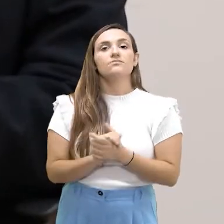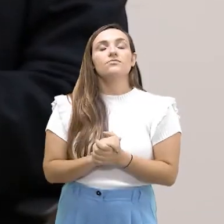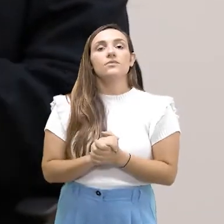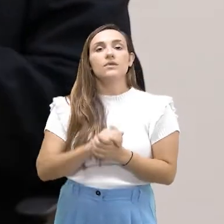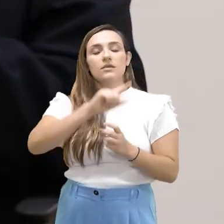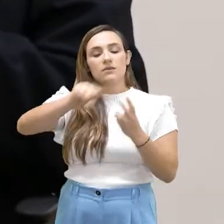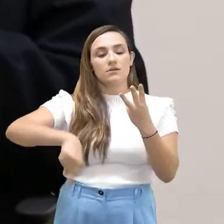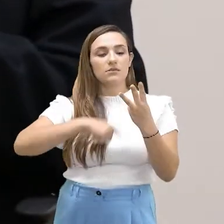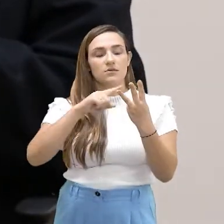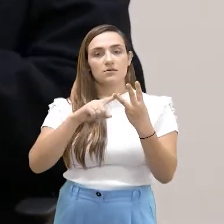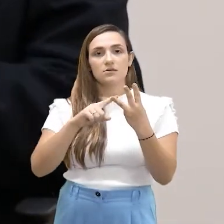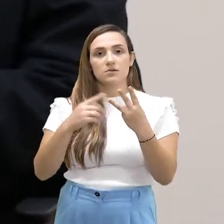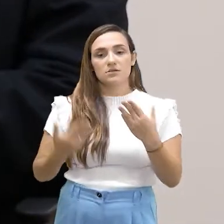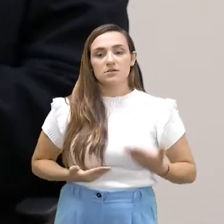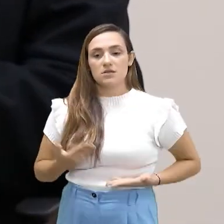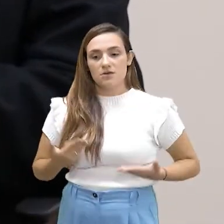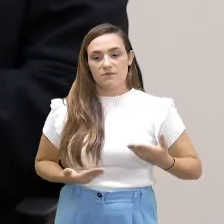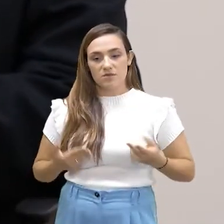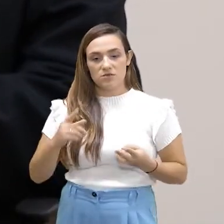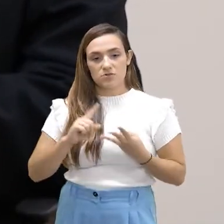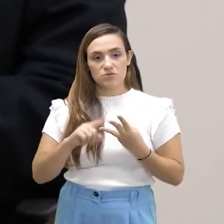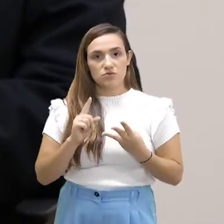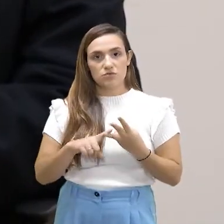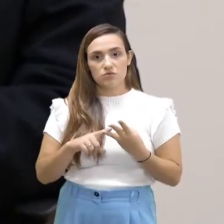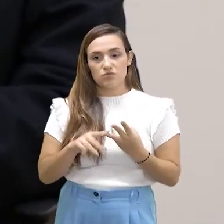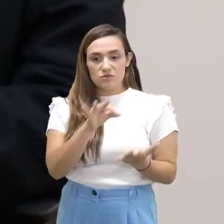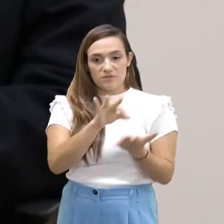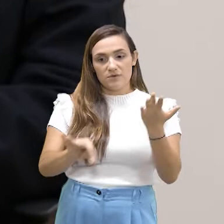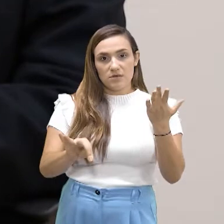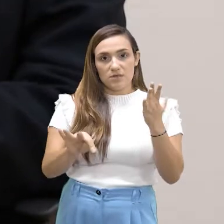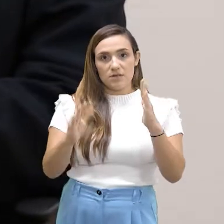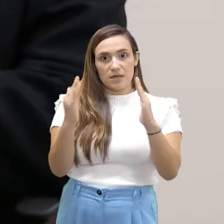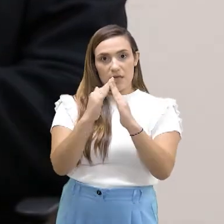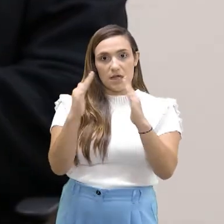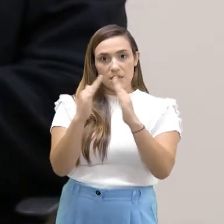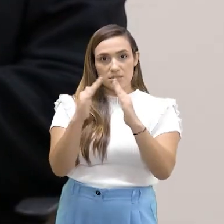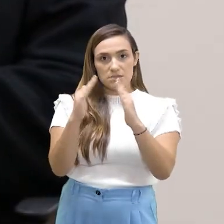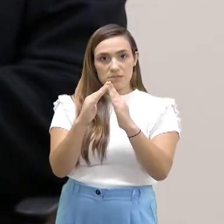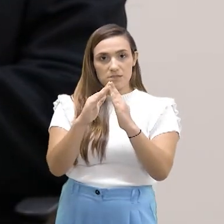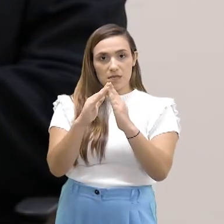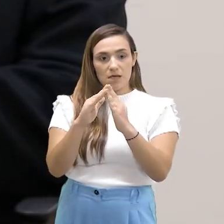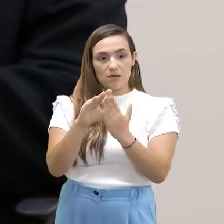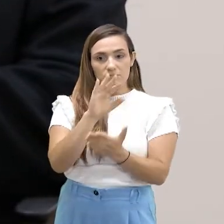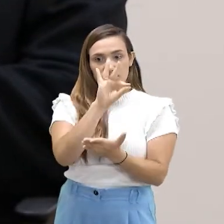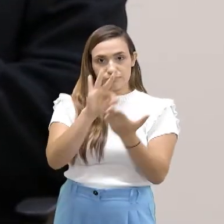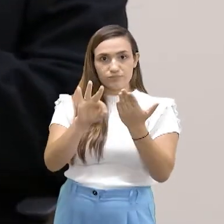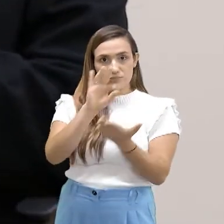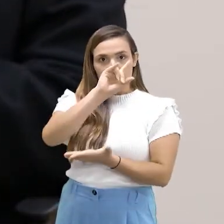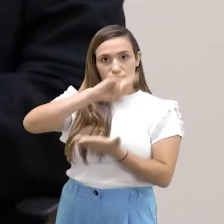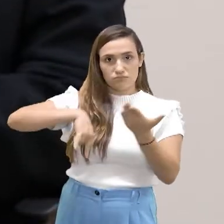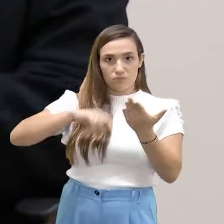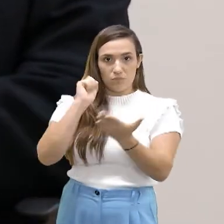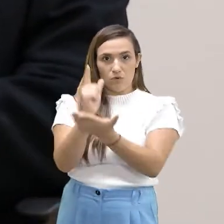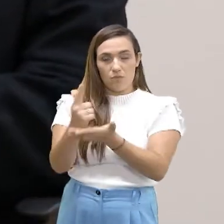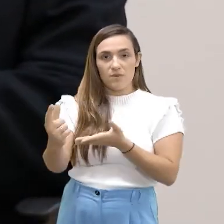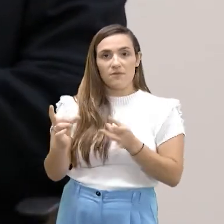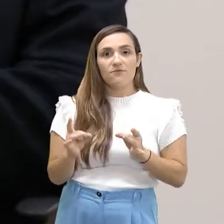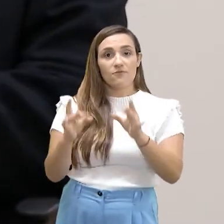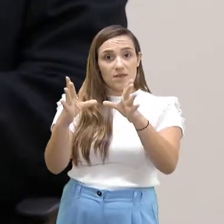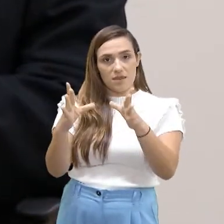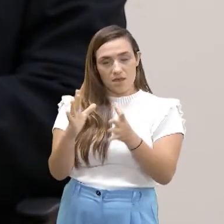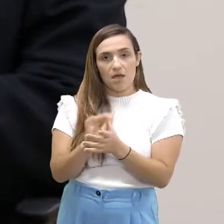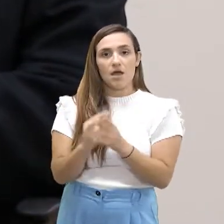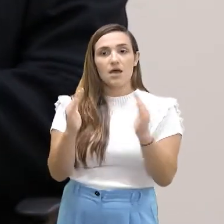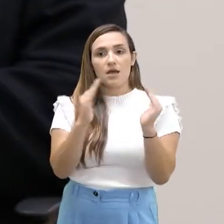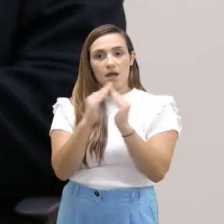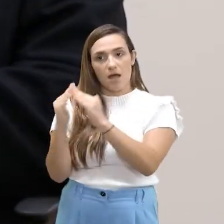interdição, serviço de registro de imóveis para registrar as operações de